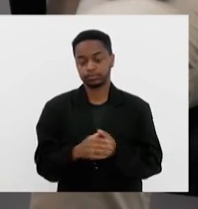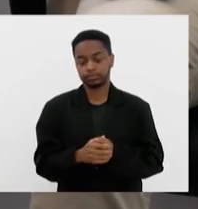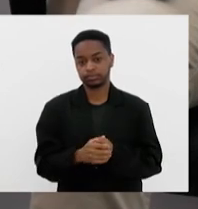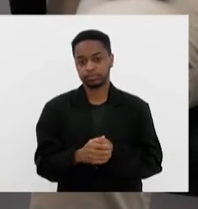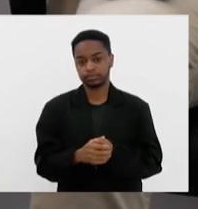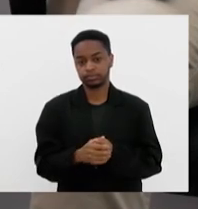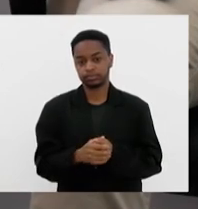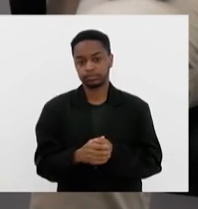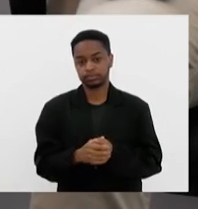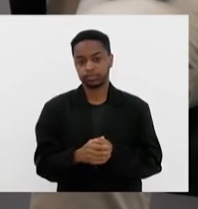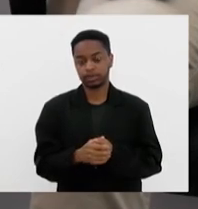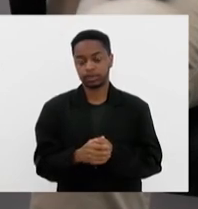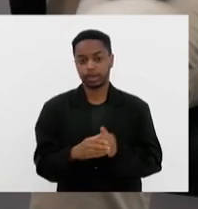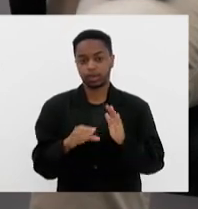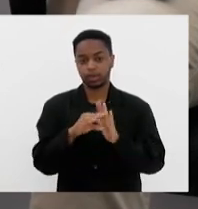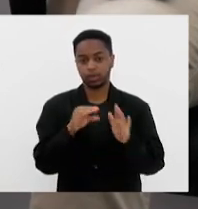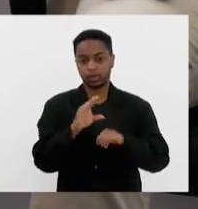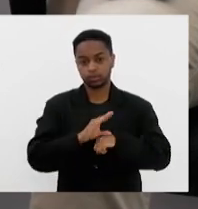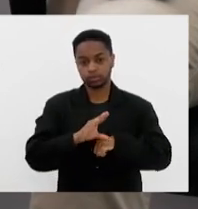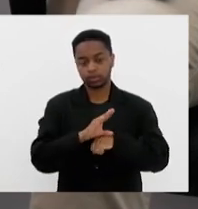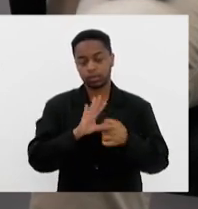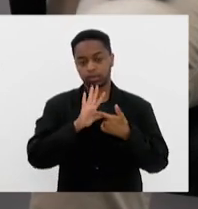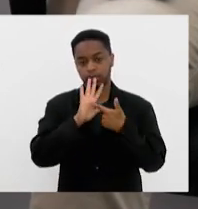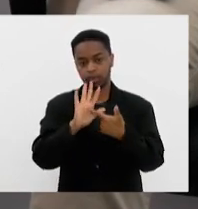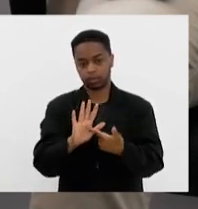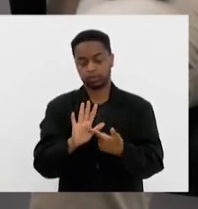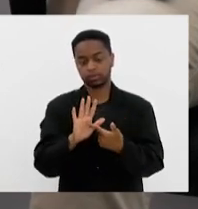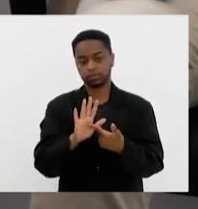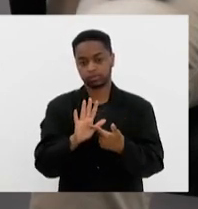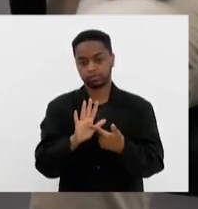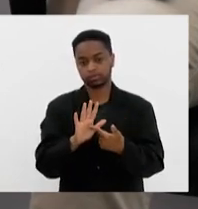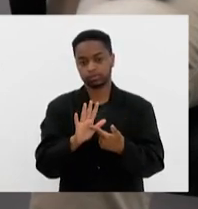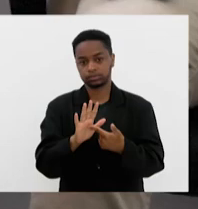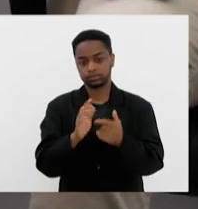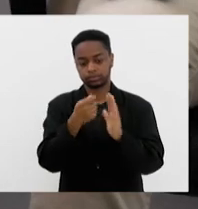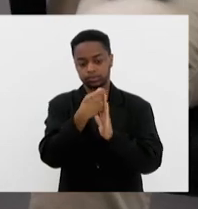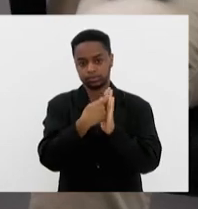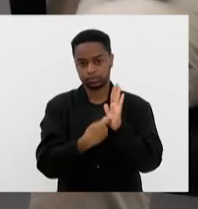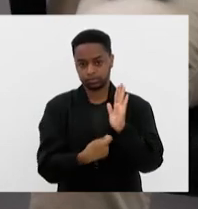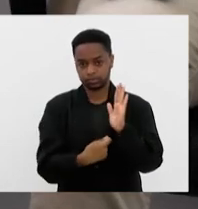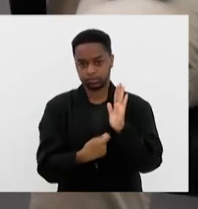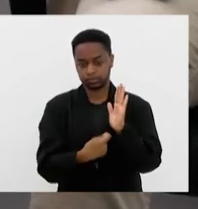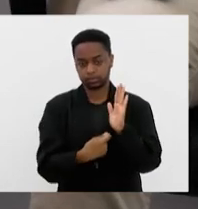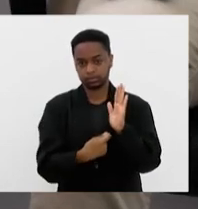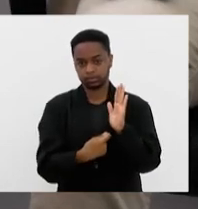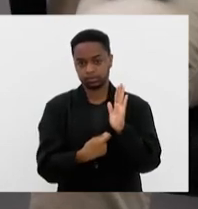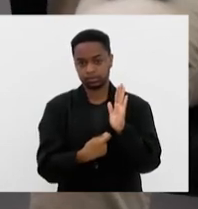a emenda constitucional ela explicita na sua redação